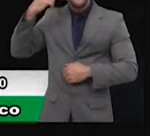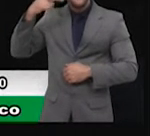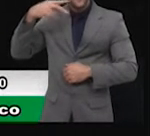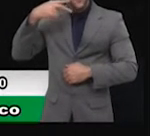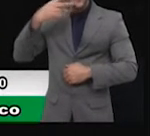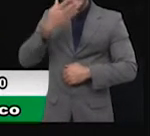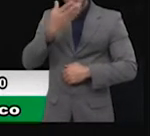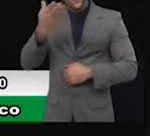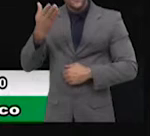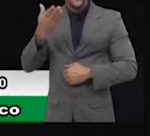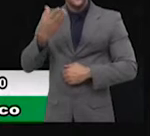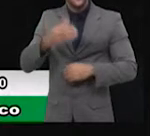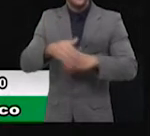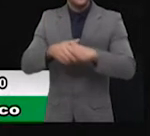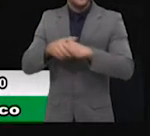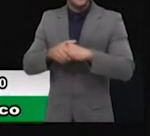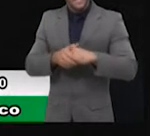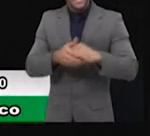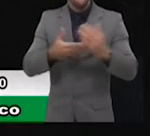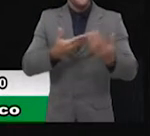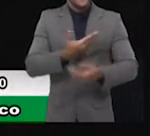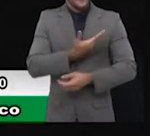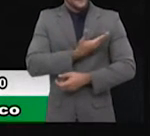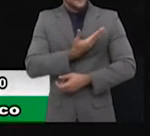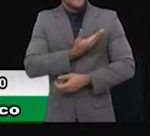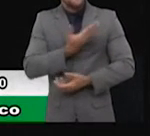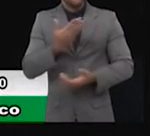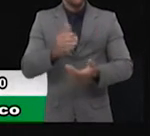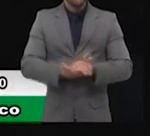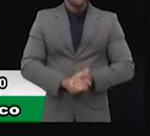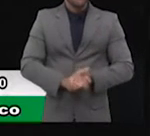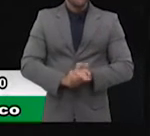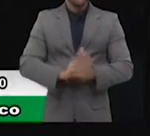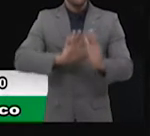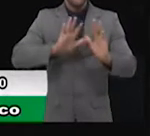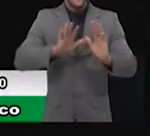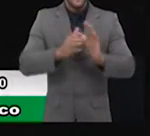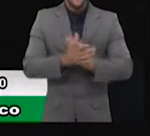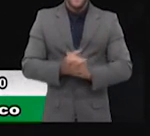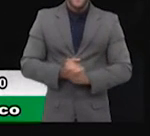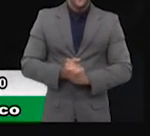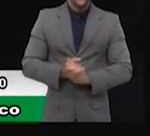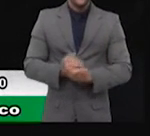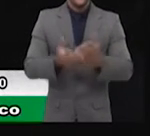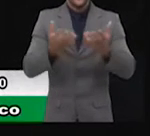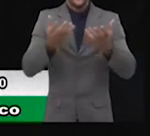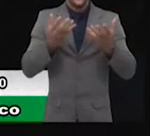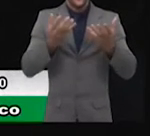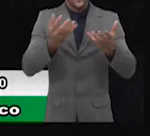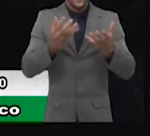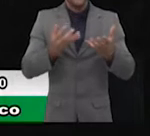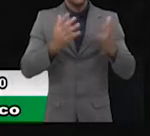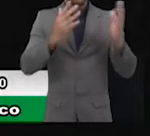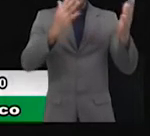vereadores, amigos, e eu quero falar aqui,